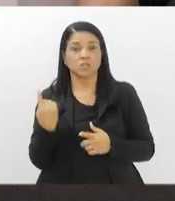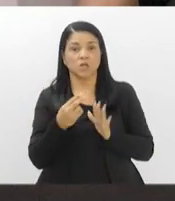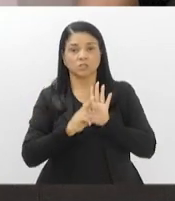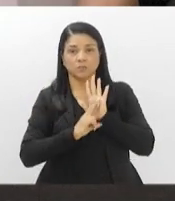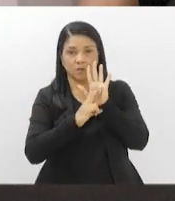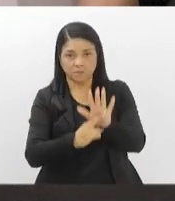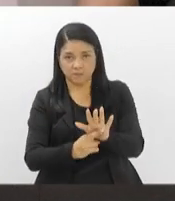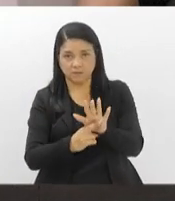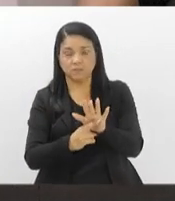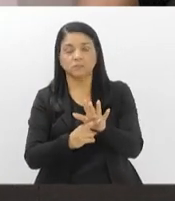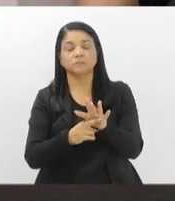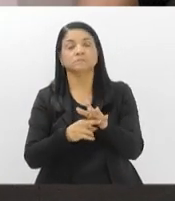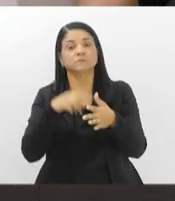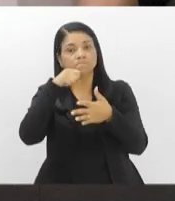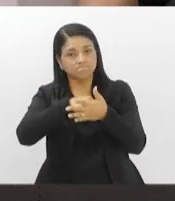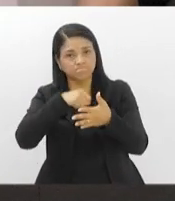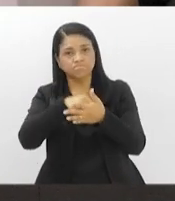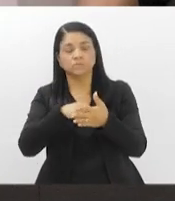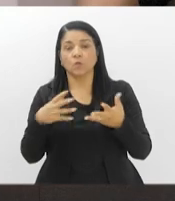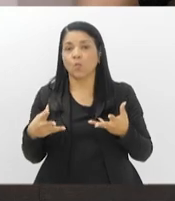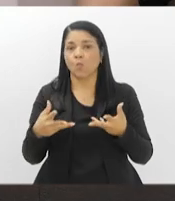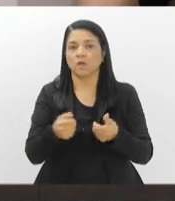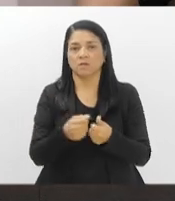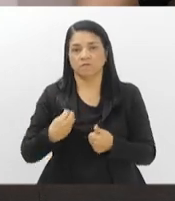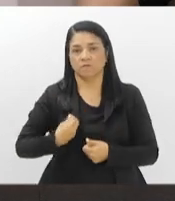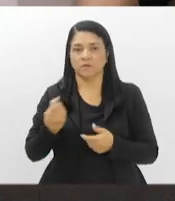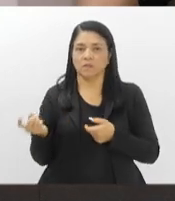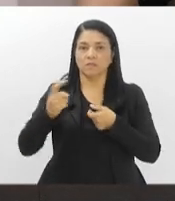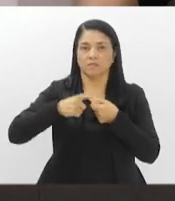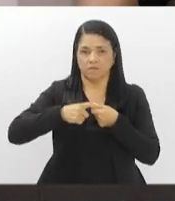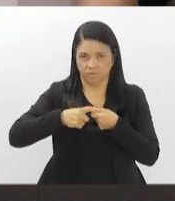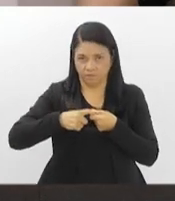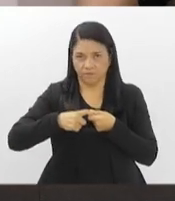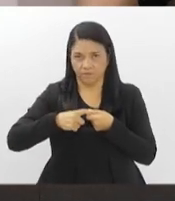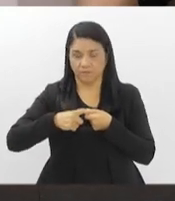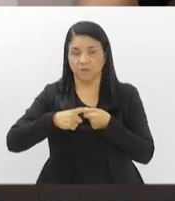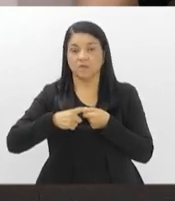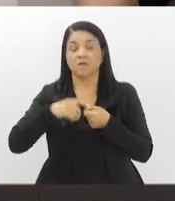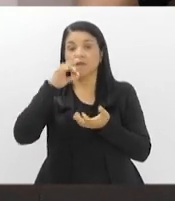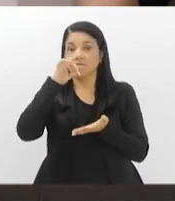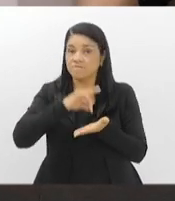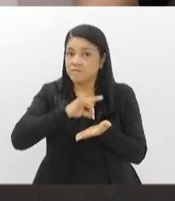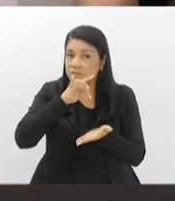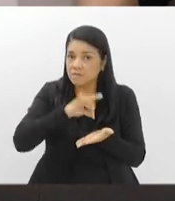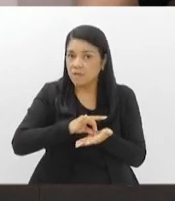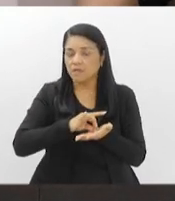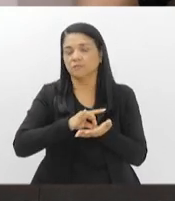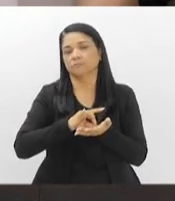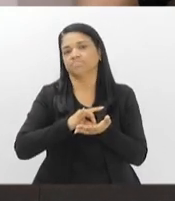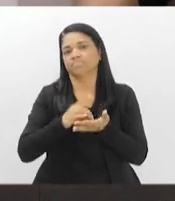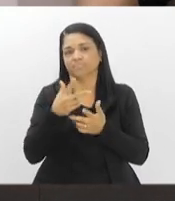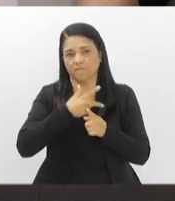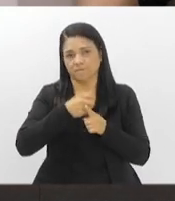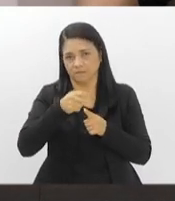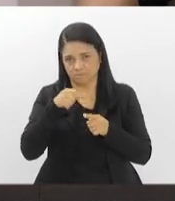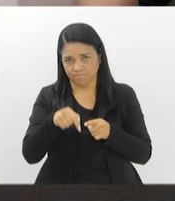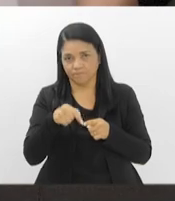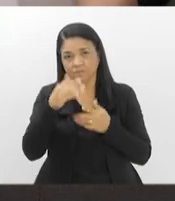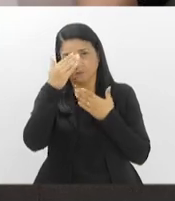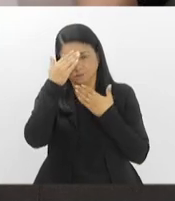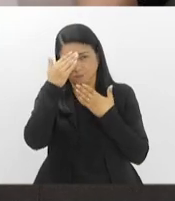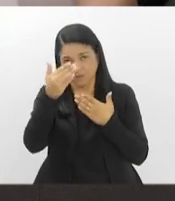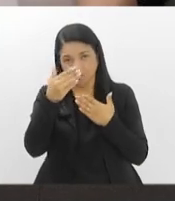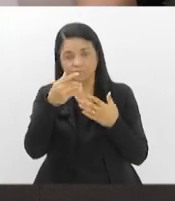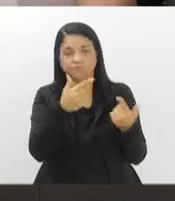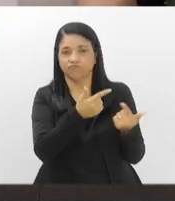temos que lutar para que a qualidade de vida seja devolvida E é isso que nós vamos fazer aqui a verdade prevalecerá Muito obrigado não